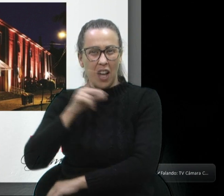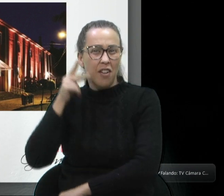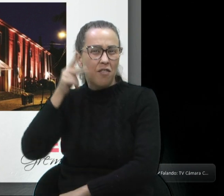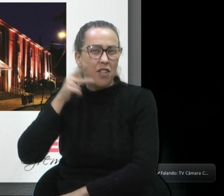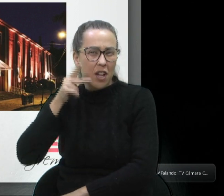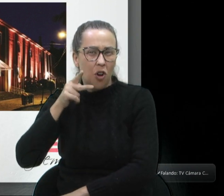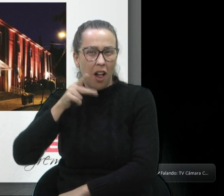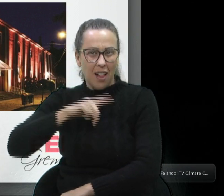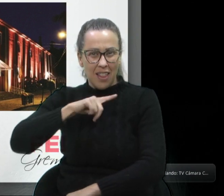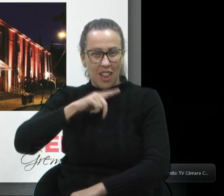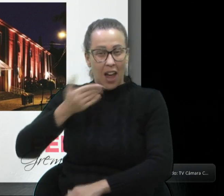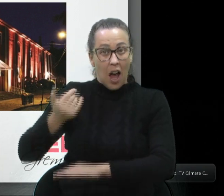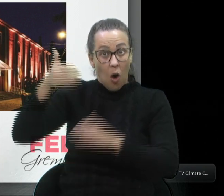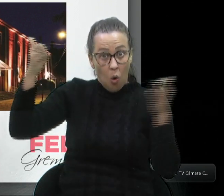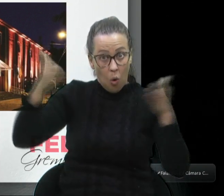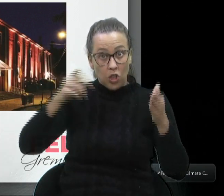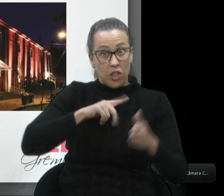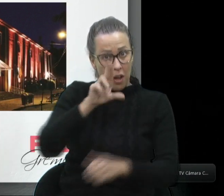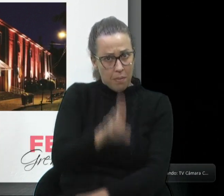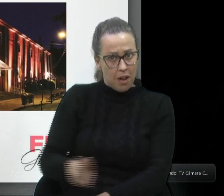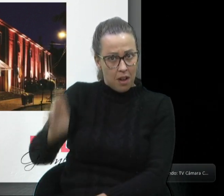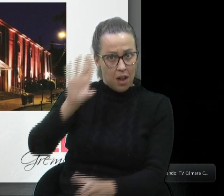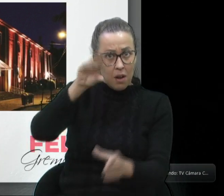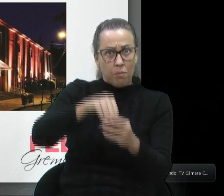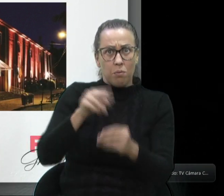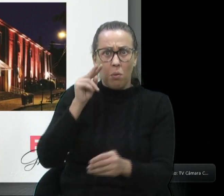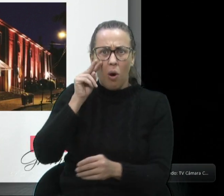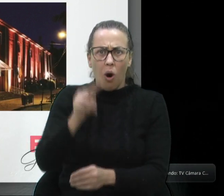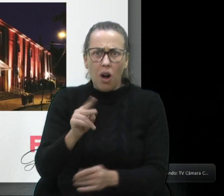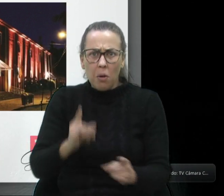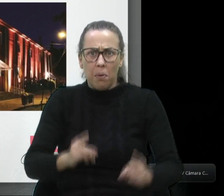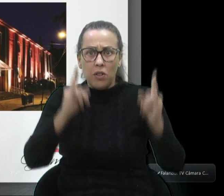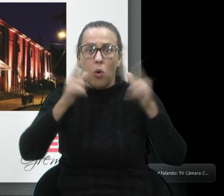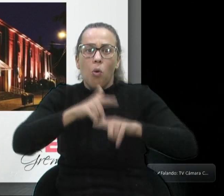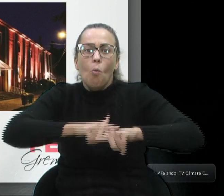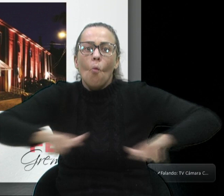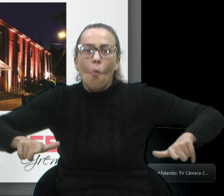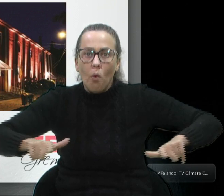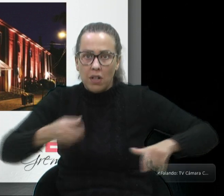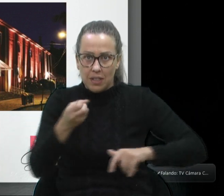universidade. Olha o que seria esse prédio sem ocupação,